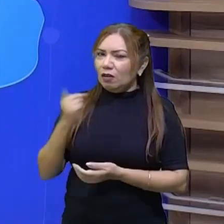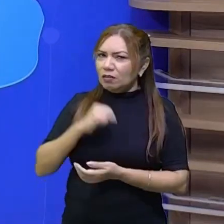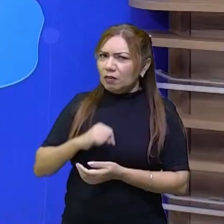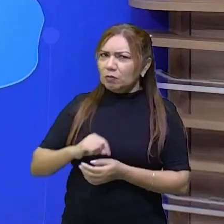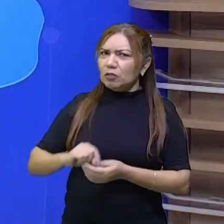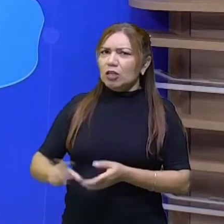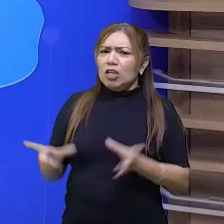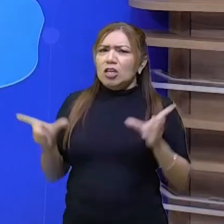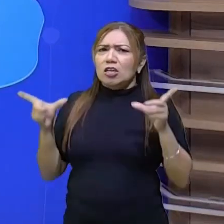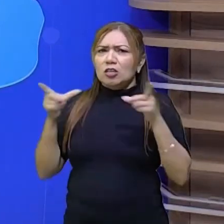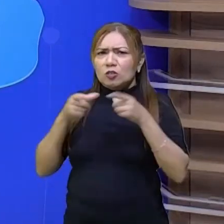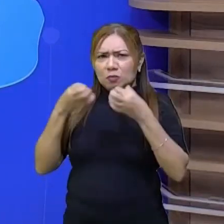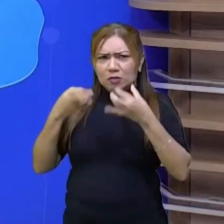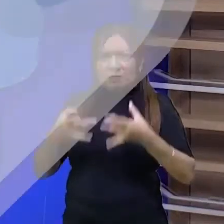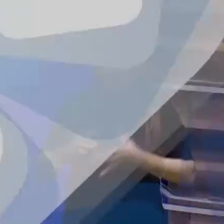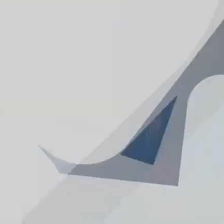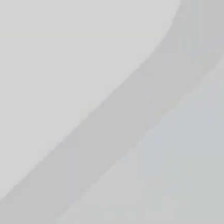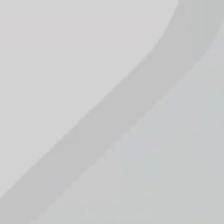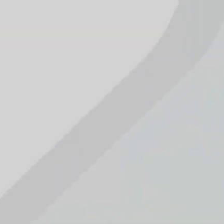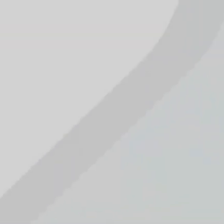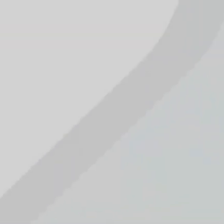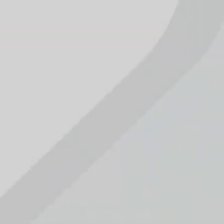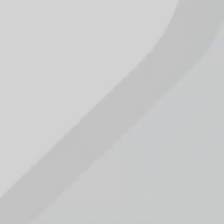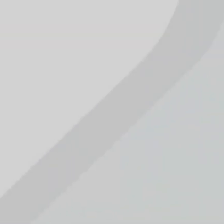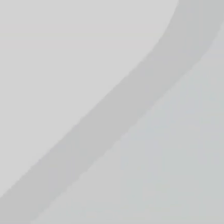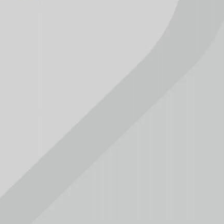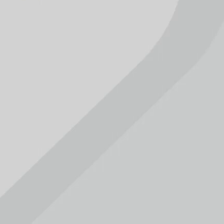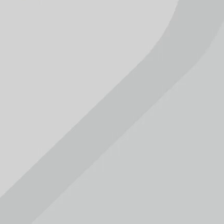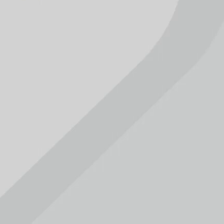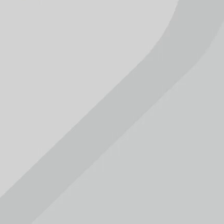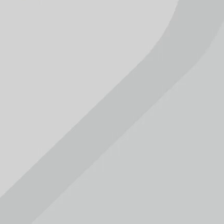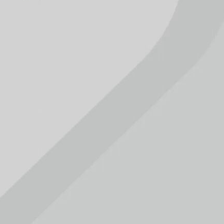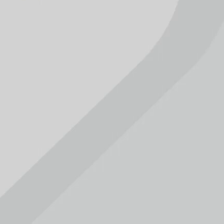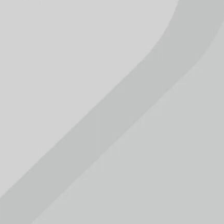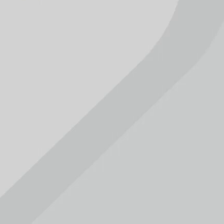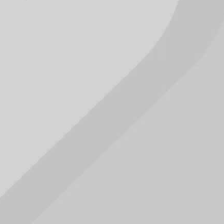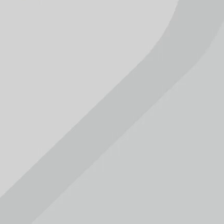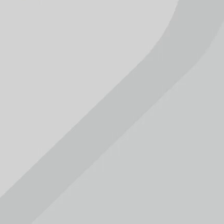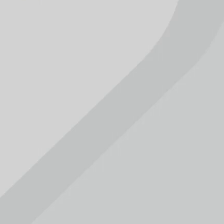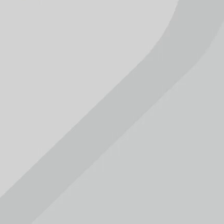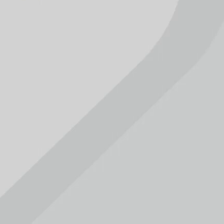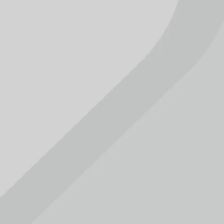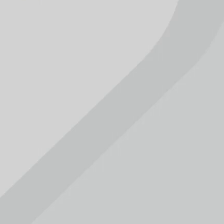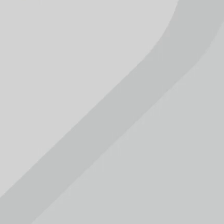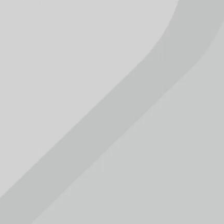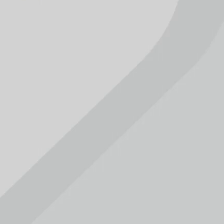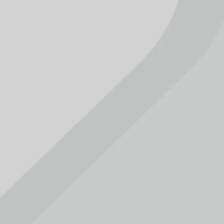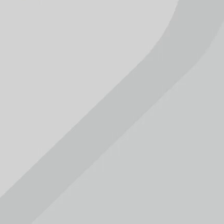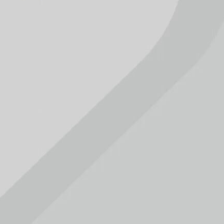nosso resumo do dia E aí